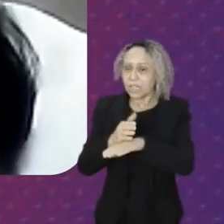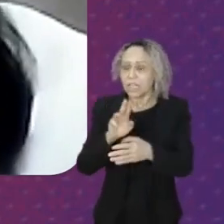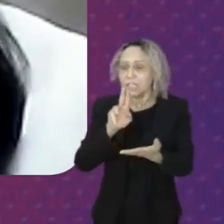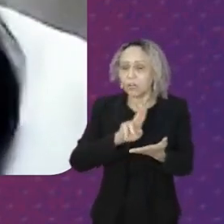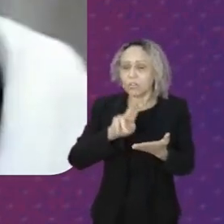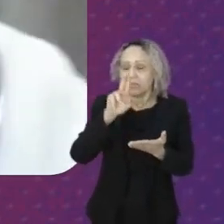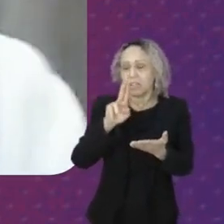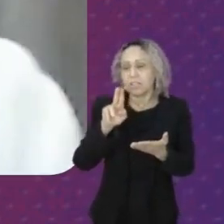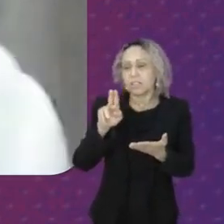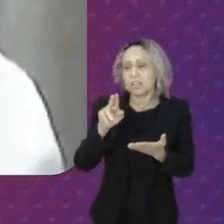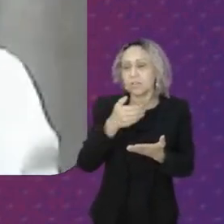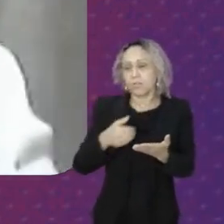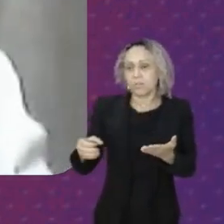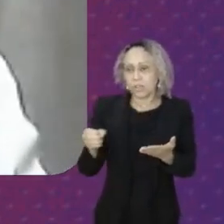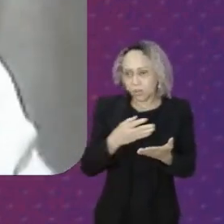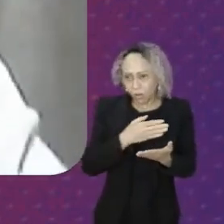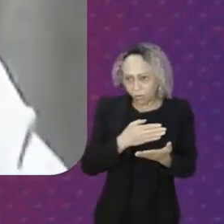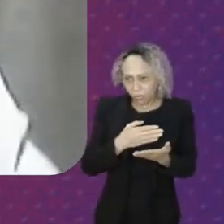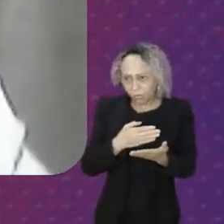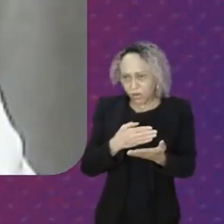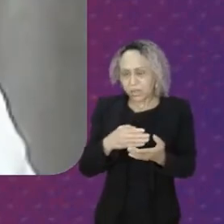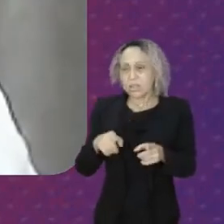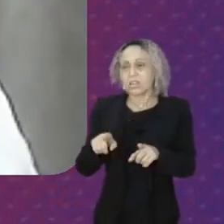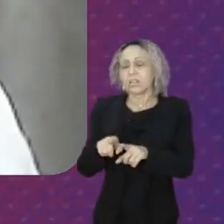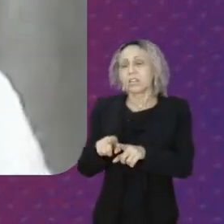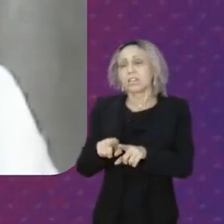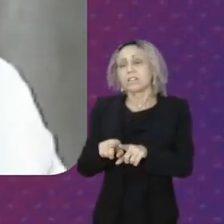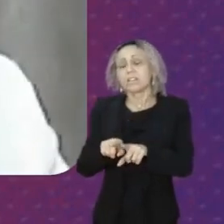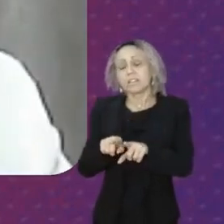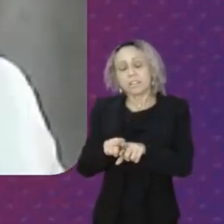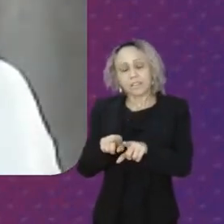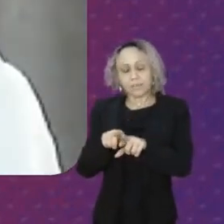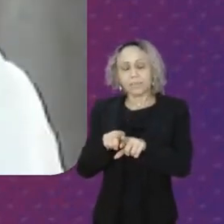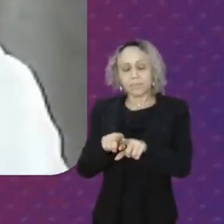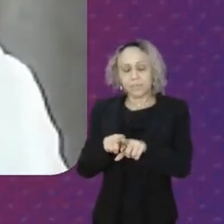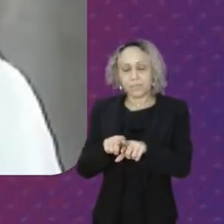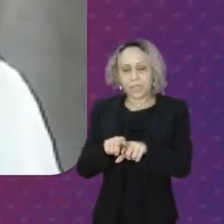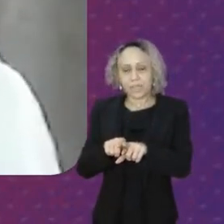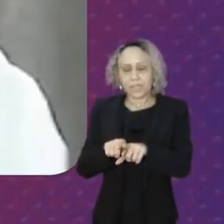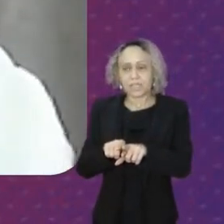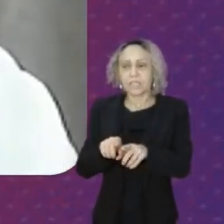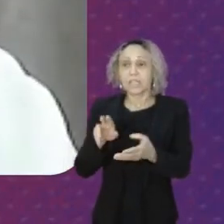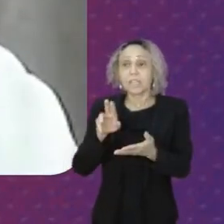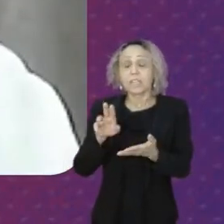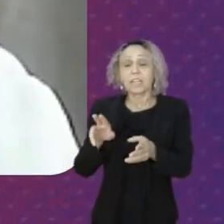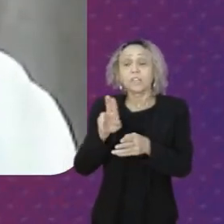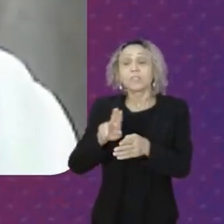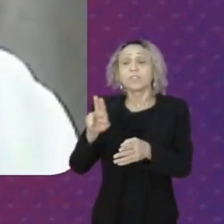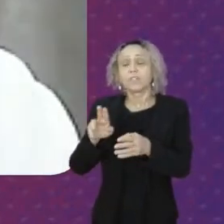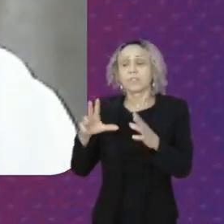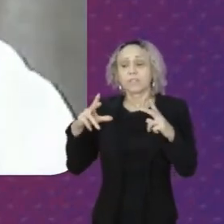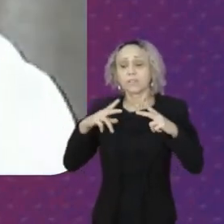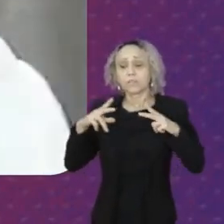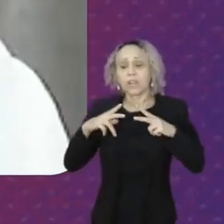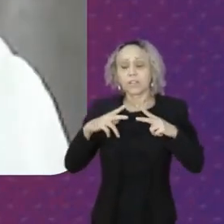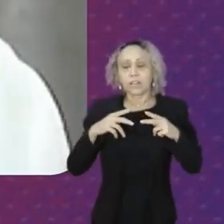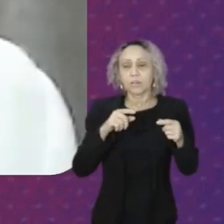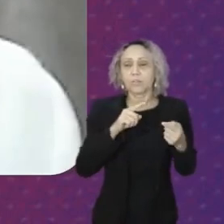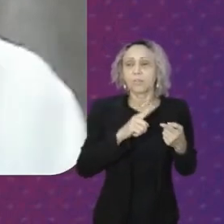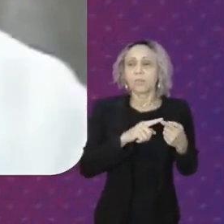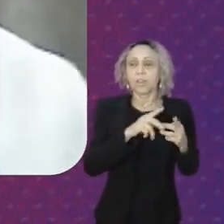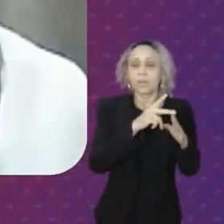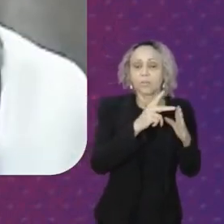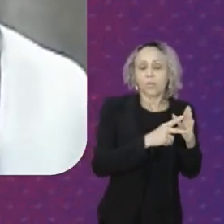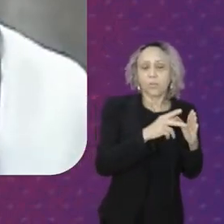institutos federais, sejam nas universidades privadas através dos programas ProUni e do FIES. E isso é